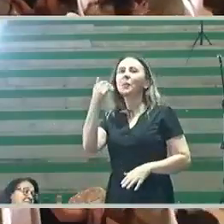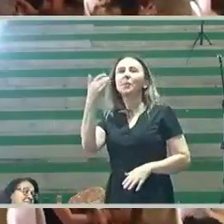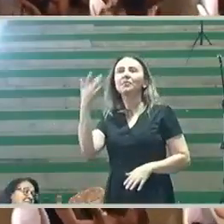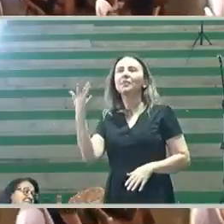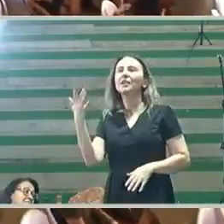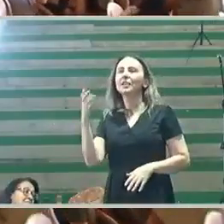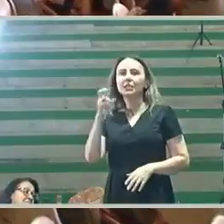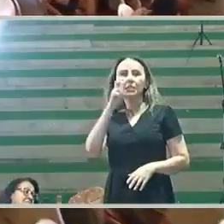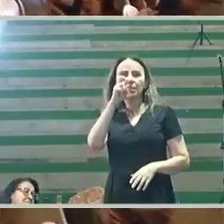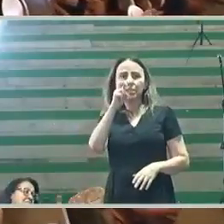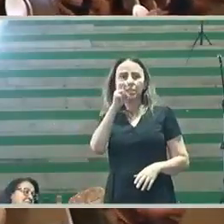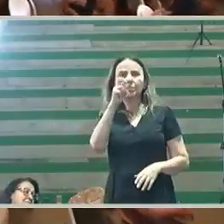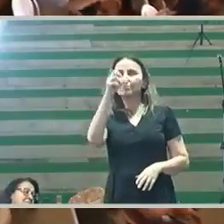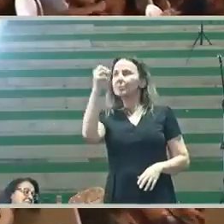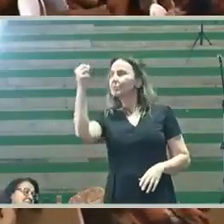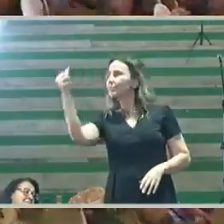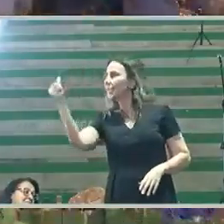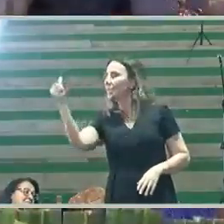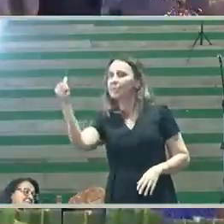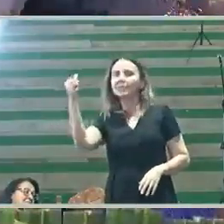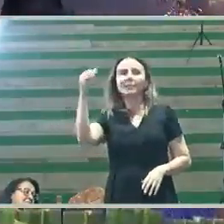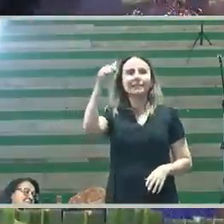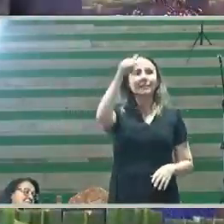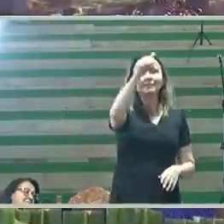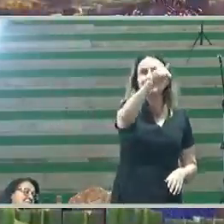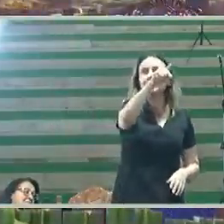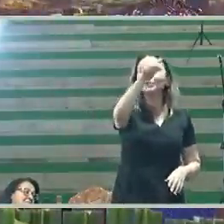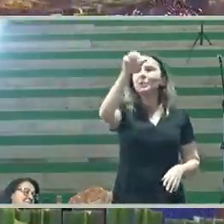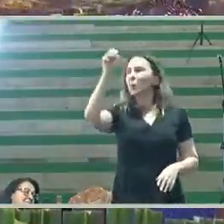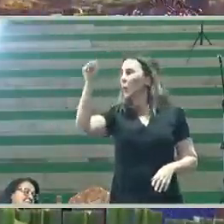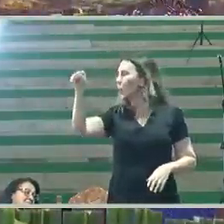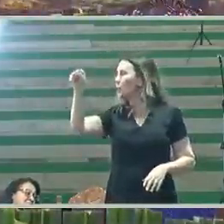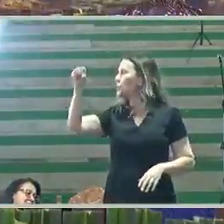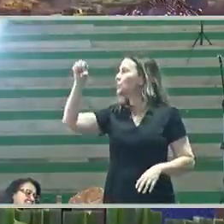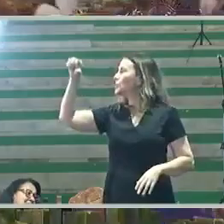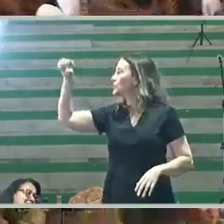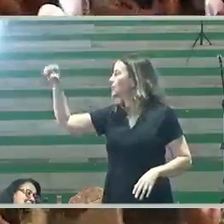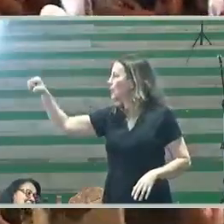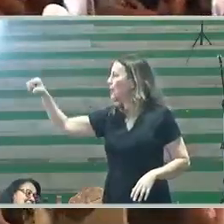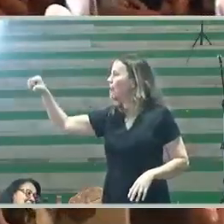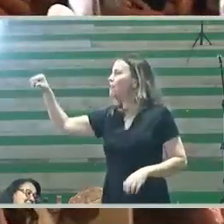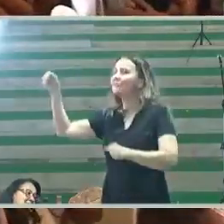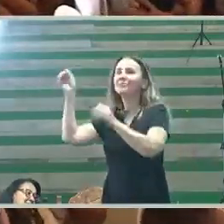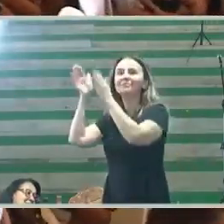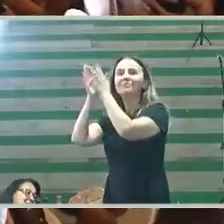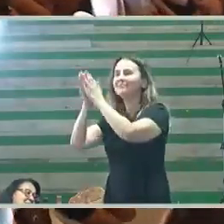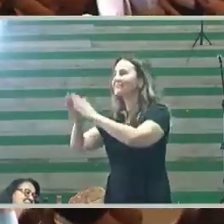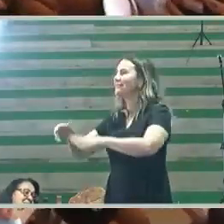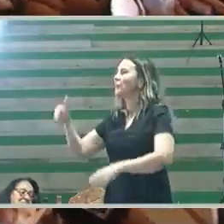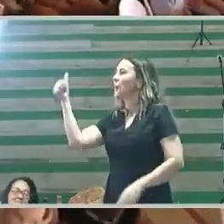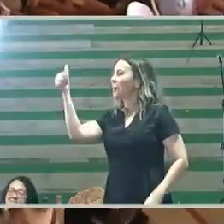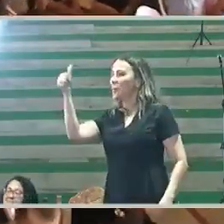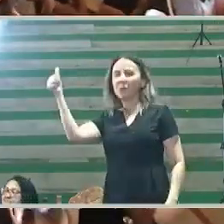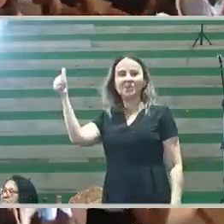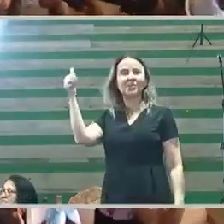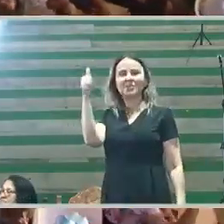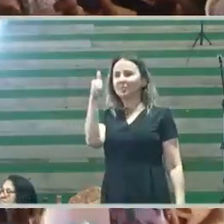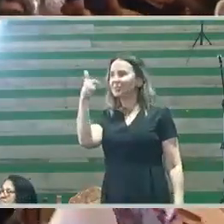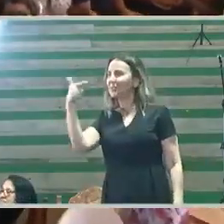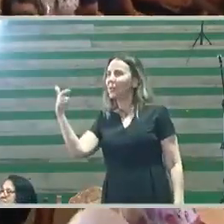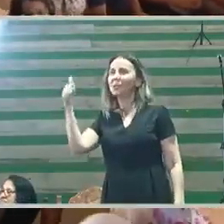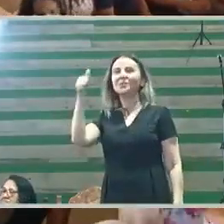5, 6, 7, 8, 9, 10, mais um, olha ali. 11, 12,